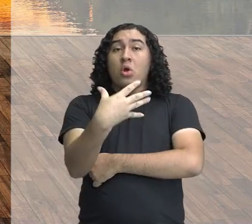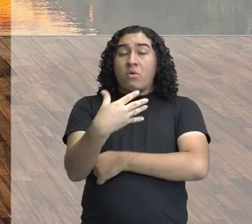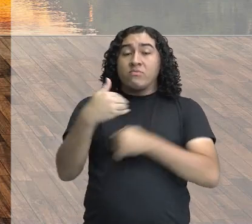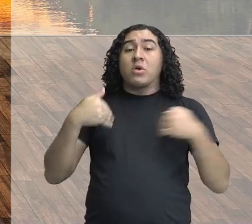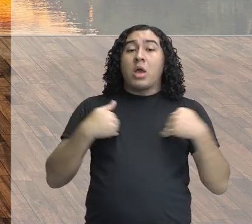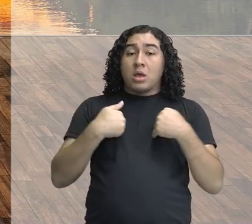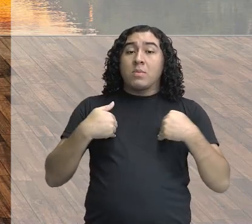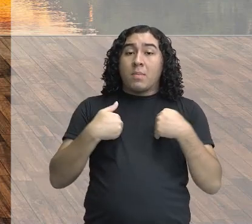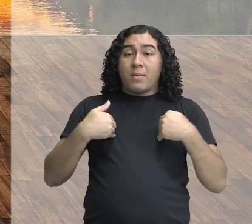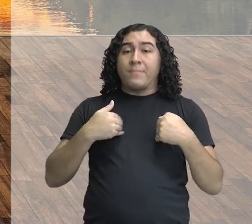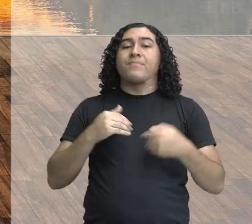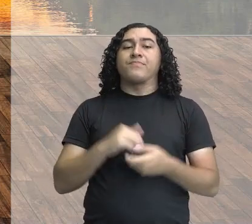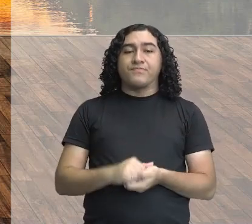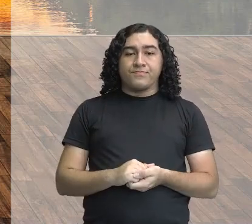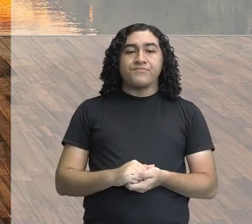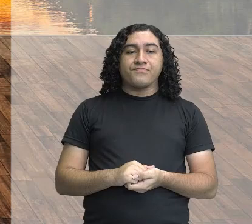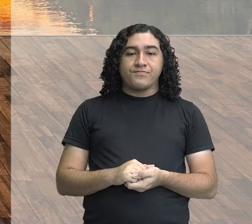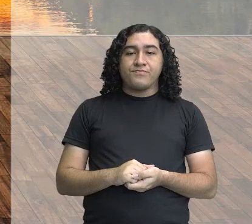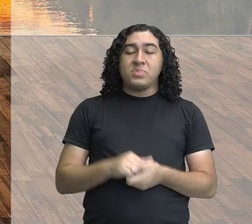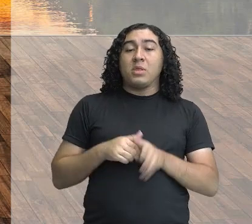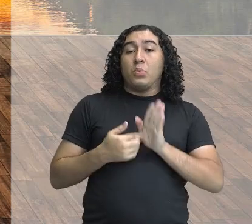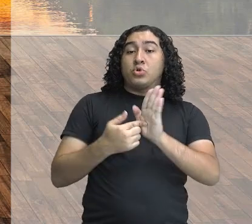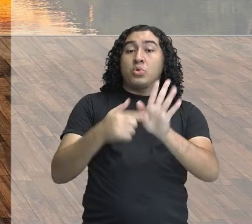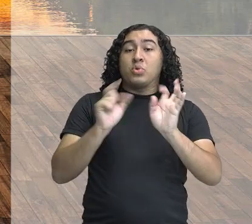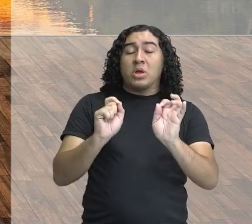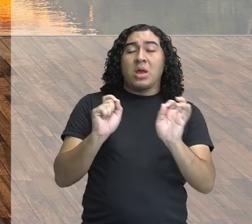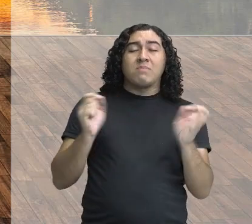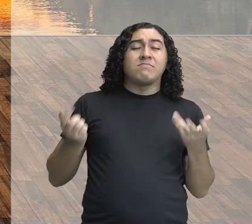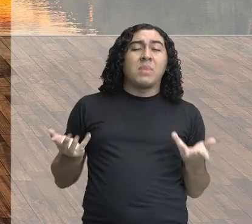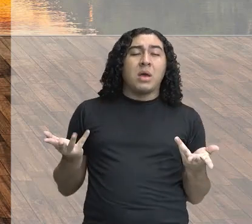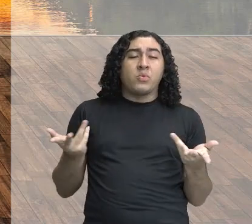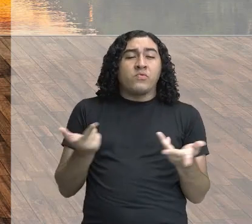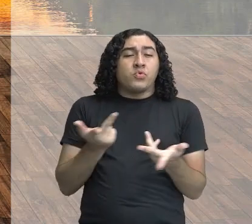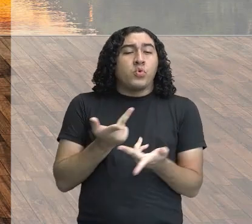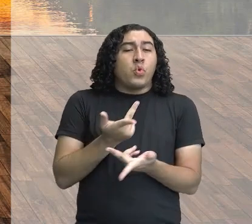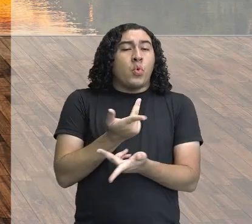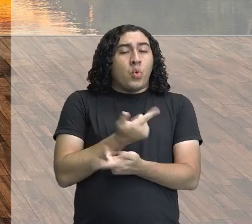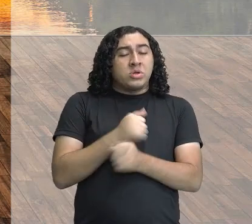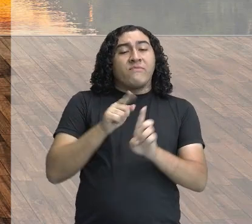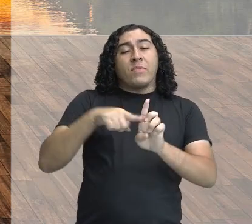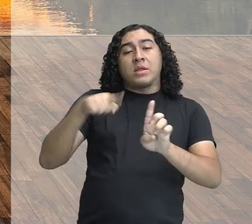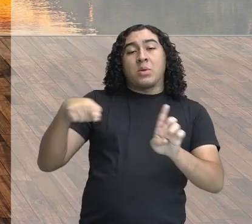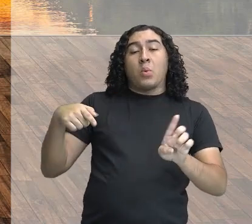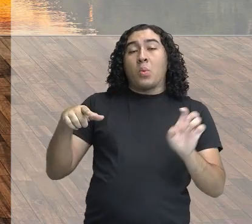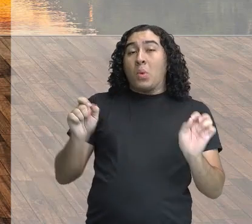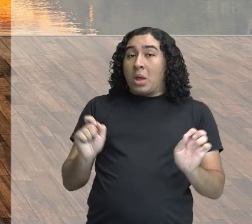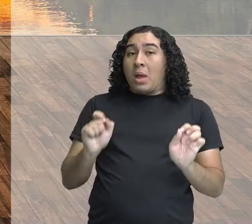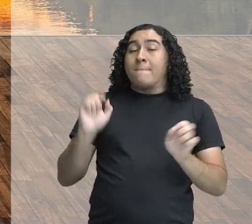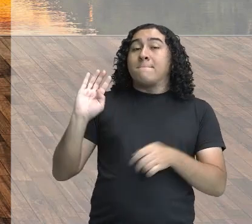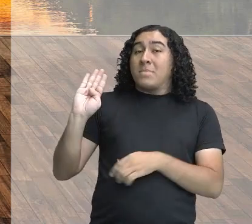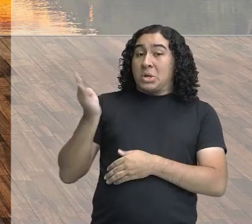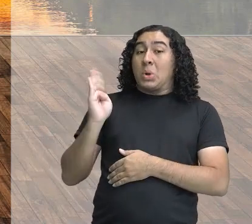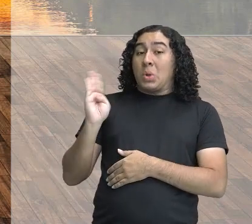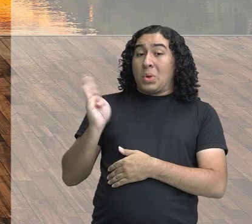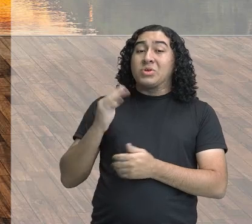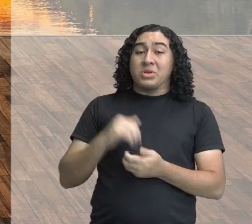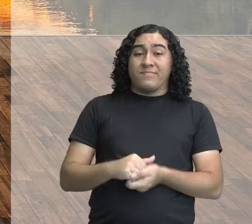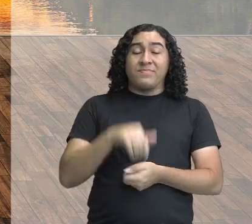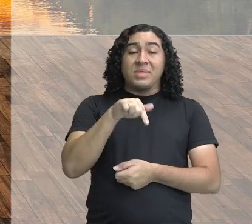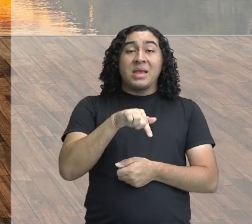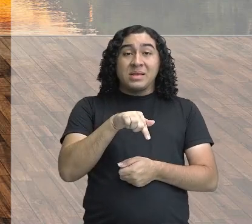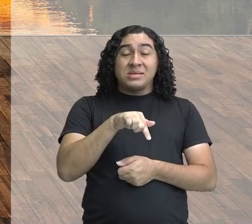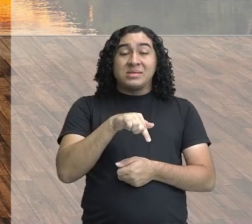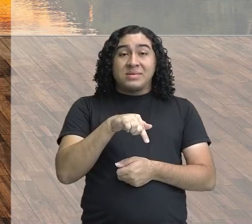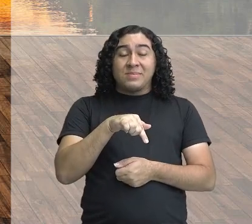vegetais e animais, evidenciando o quê? A extraordinária variedade biológica